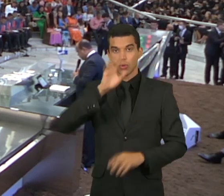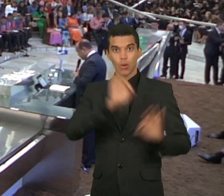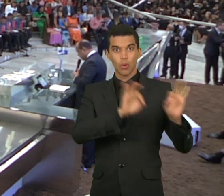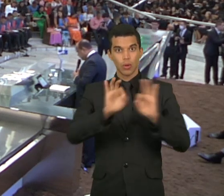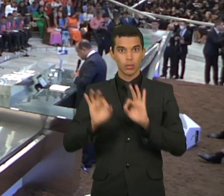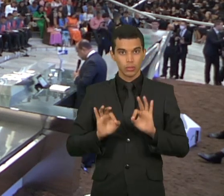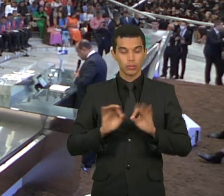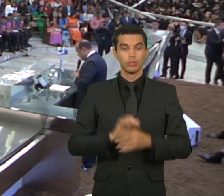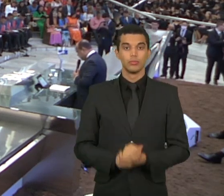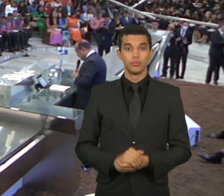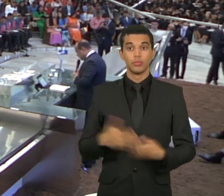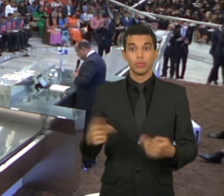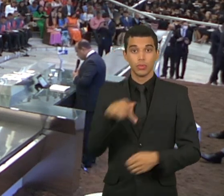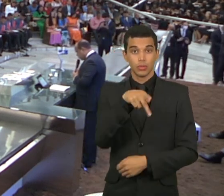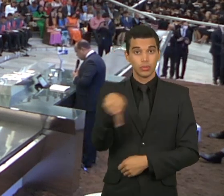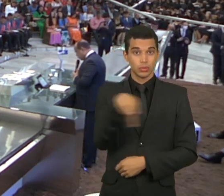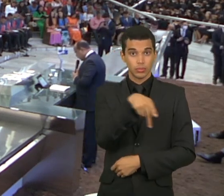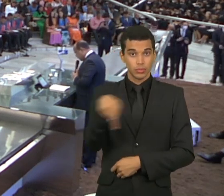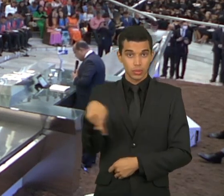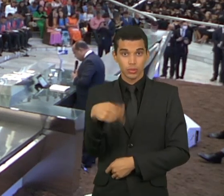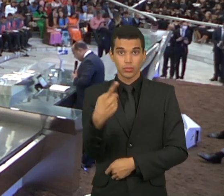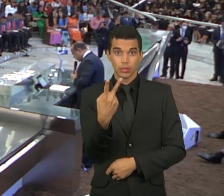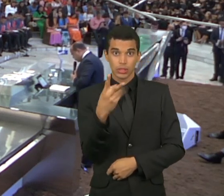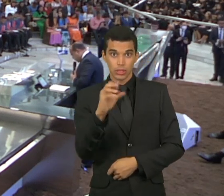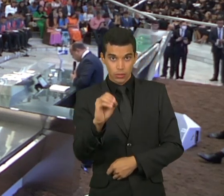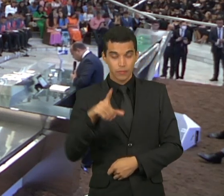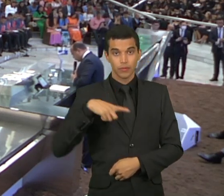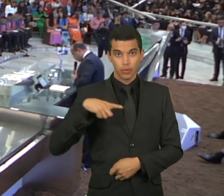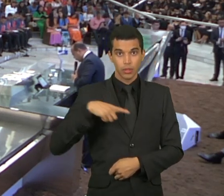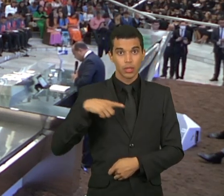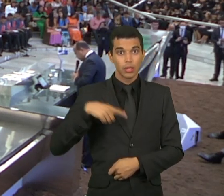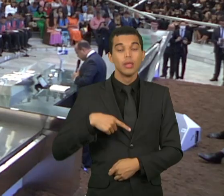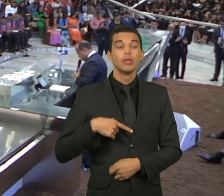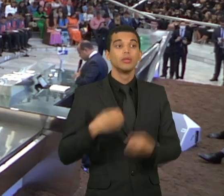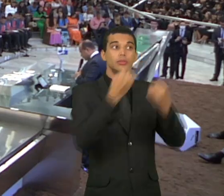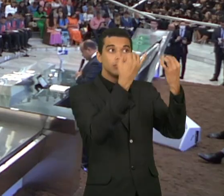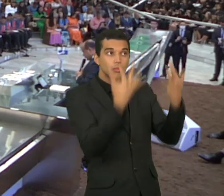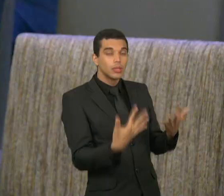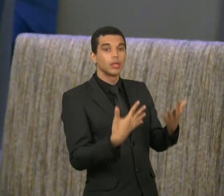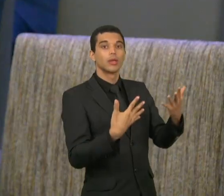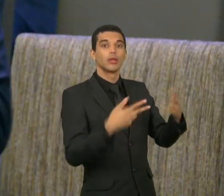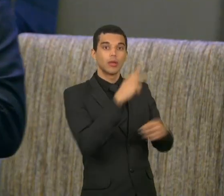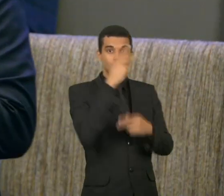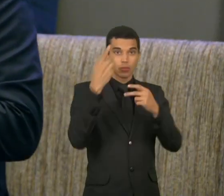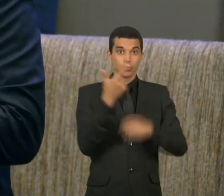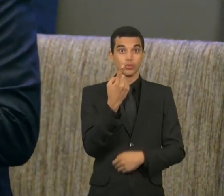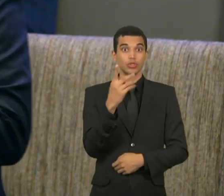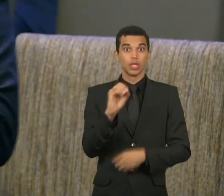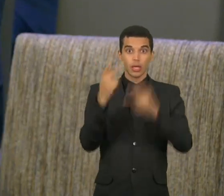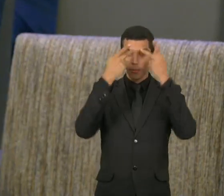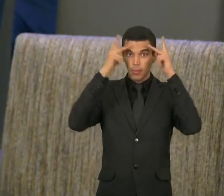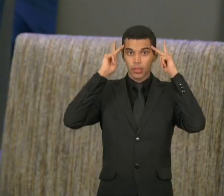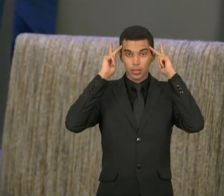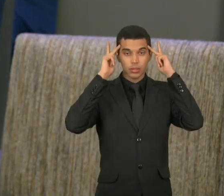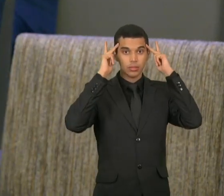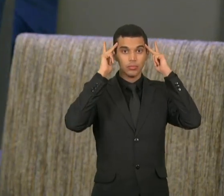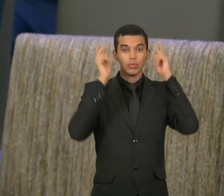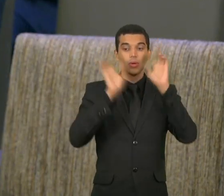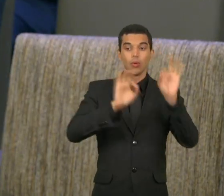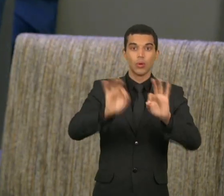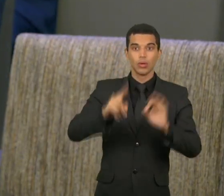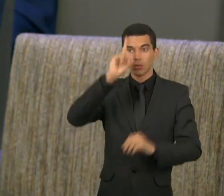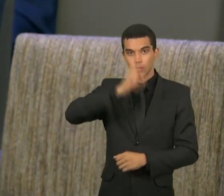esses presidentes dessem conta para que o rei não sofresse dano. Então o mesmo Daniel